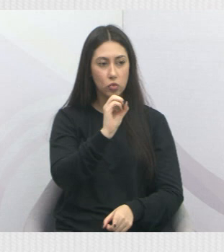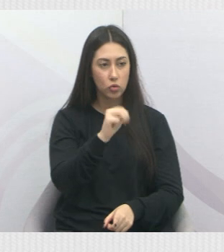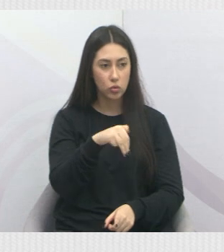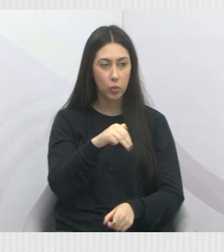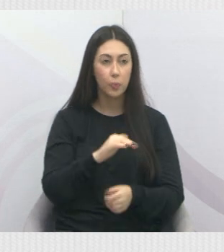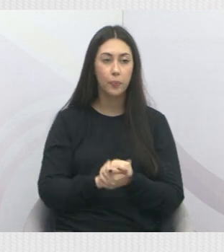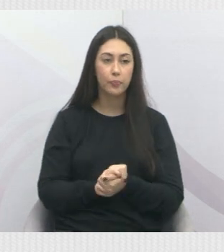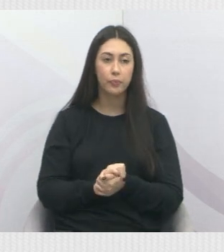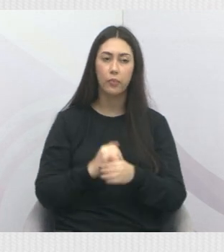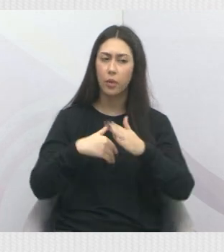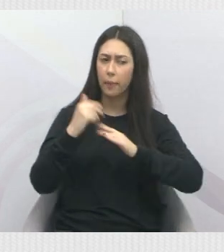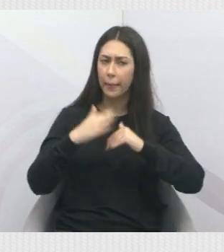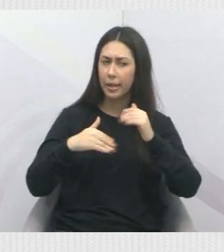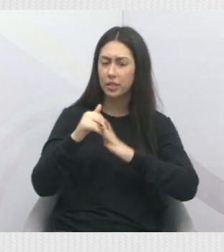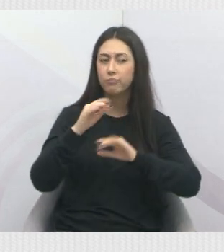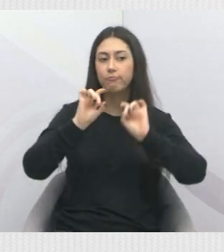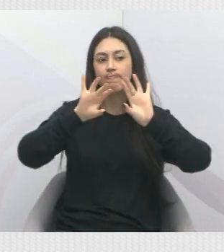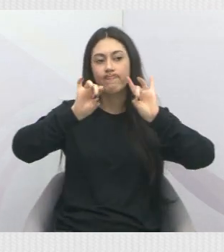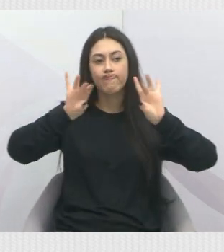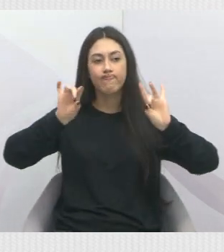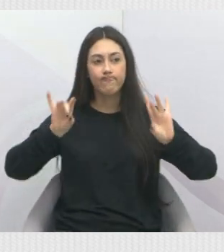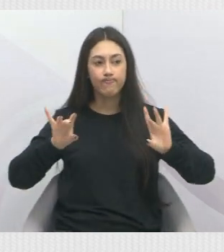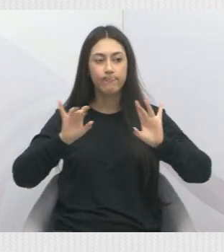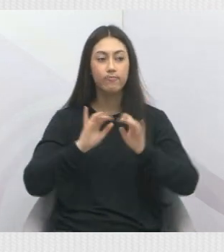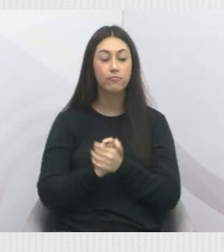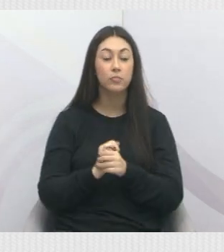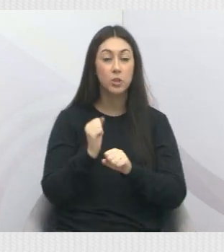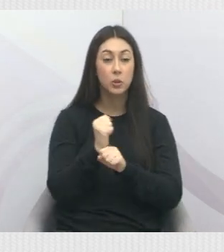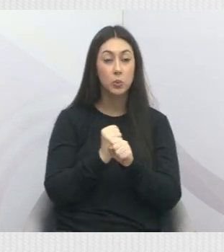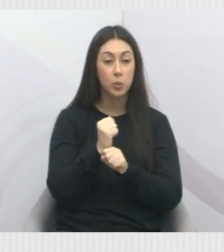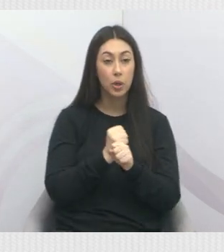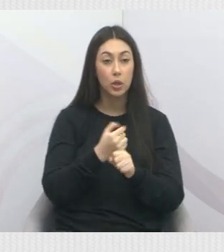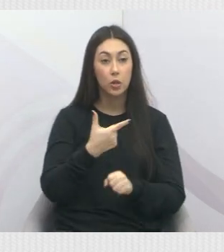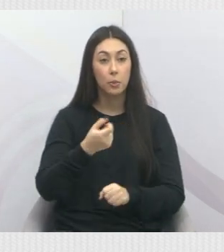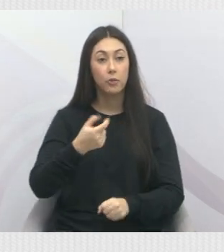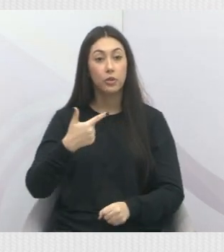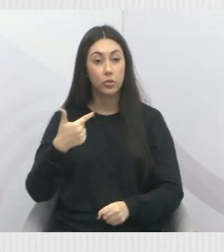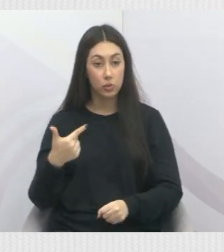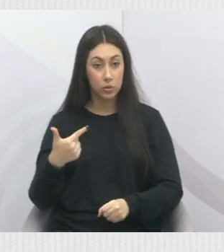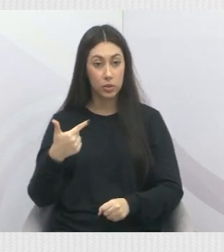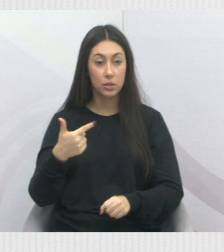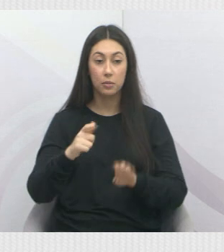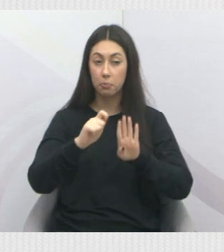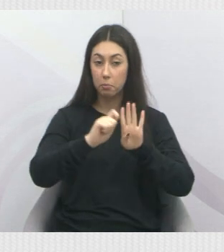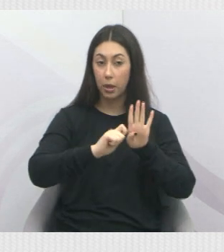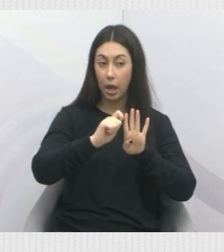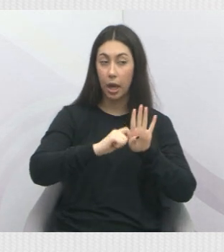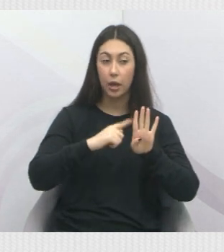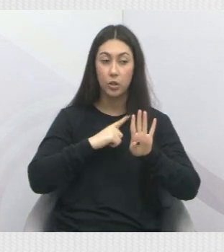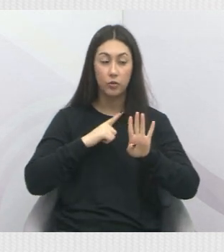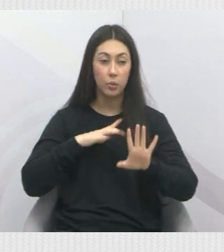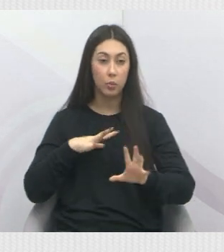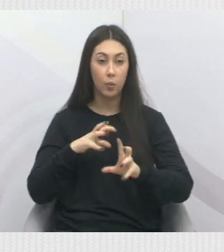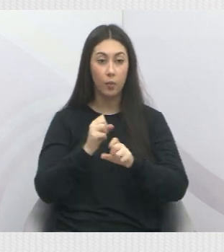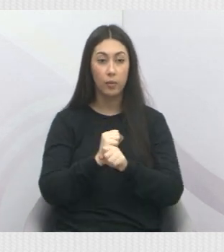Procedimentos especializados. Em 2022, no primeiro quadrimestre, tivemos um total